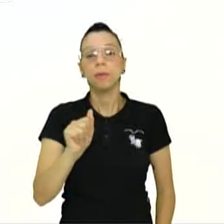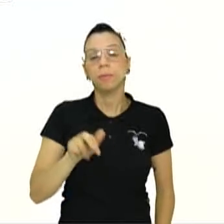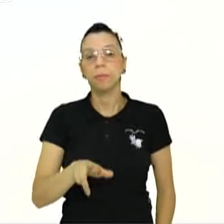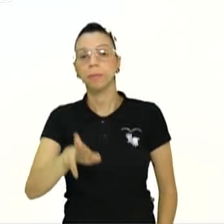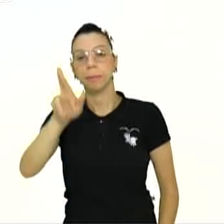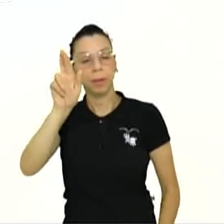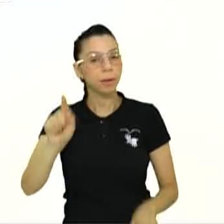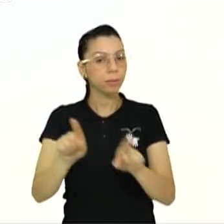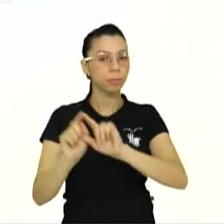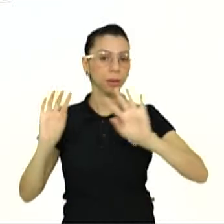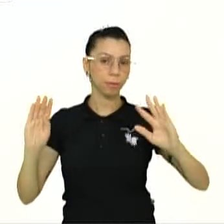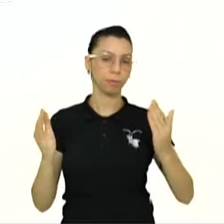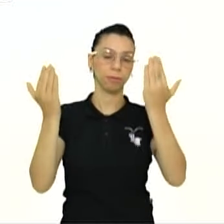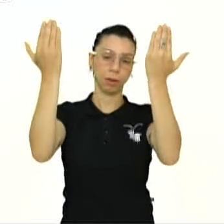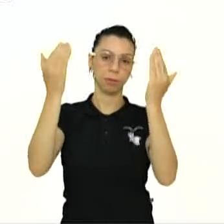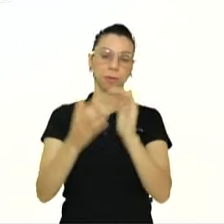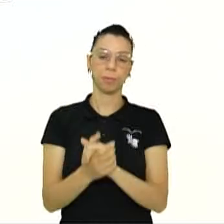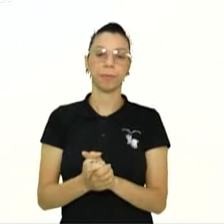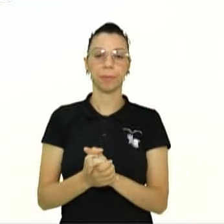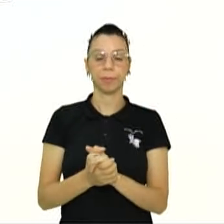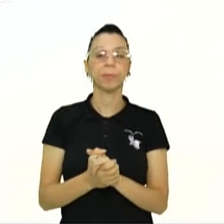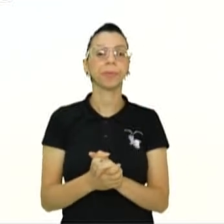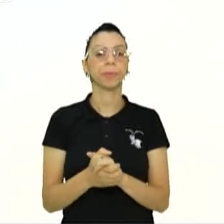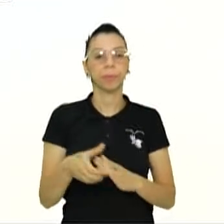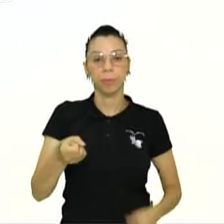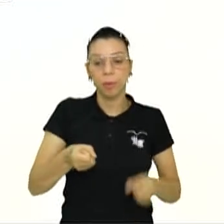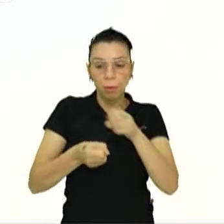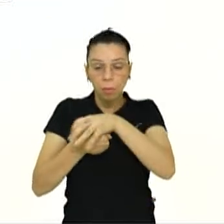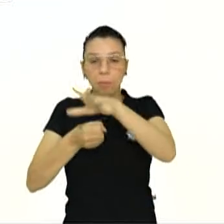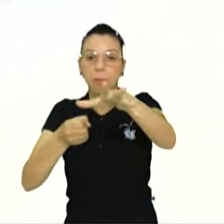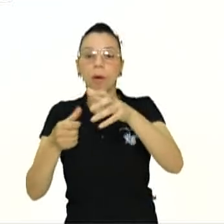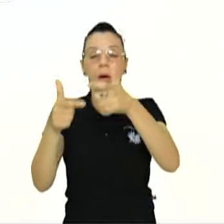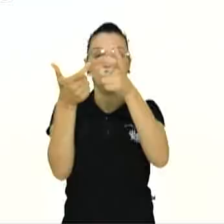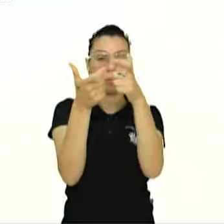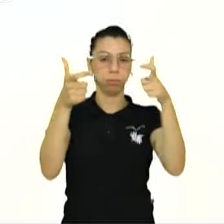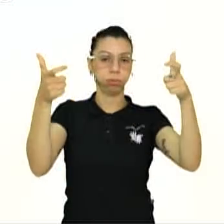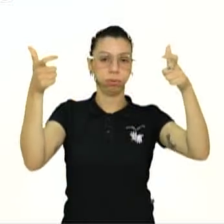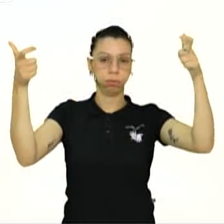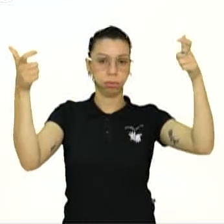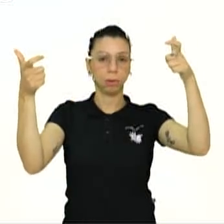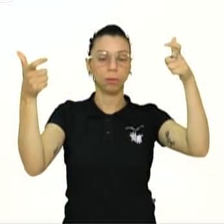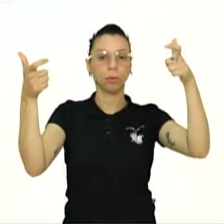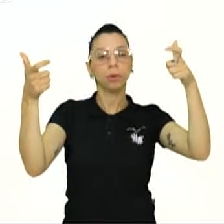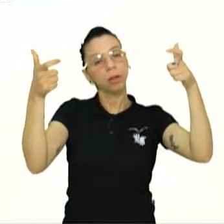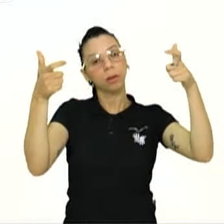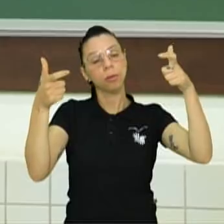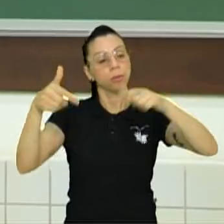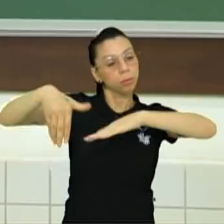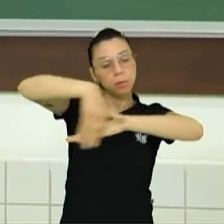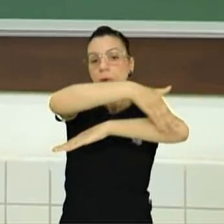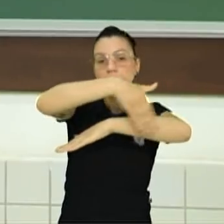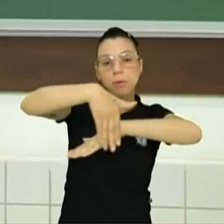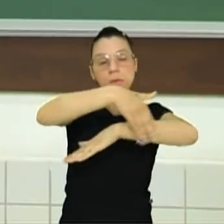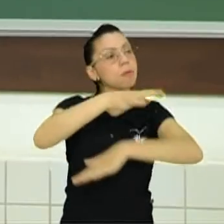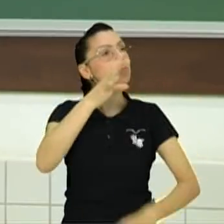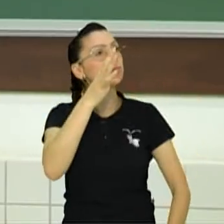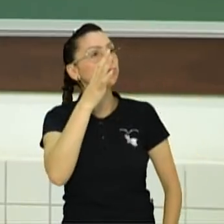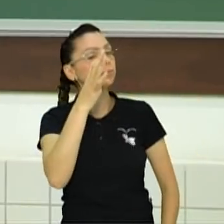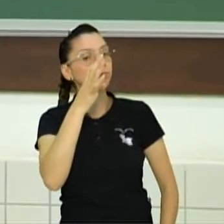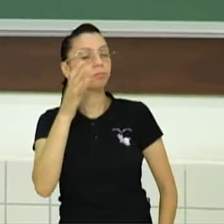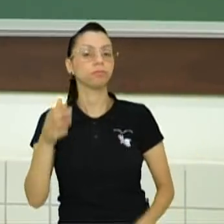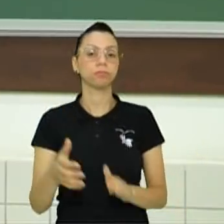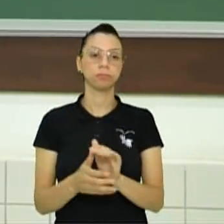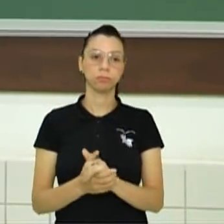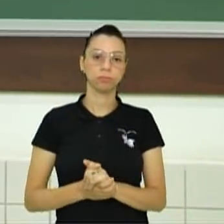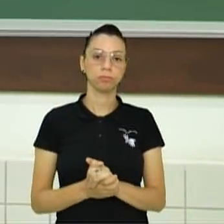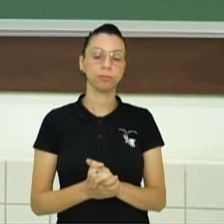festivais. Essas lanternas geralmente são maiores, elas são colocadas nas ruas, né, próximas